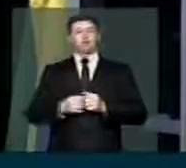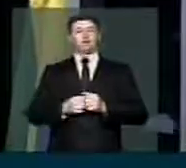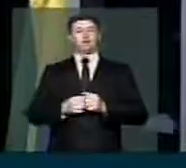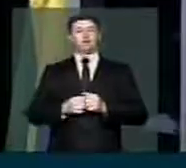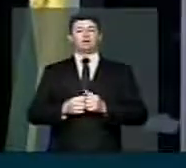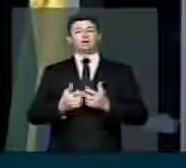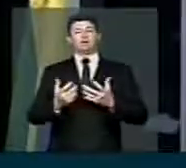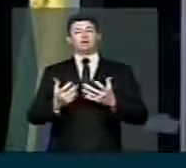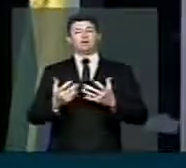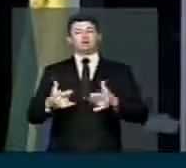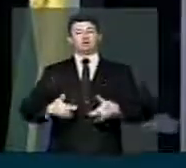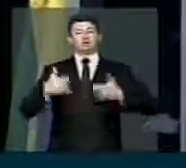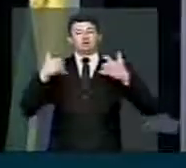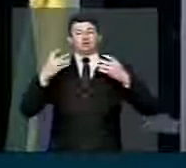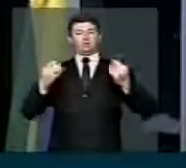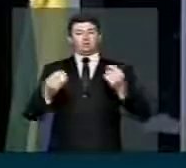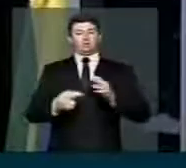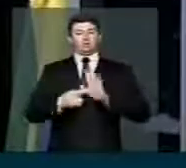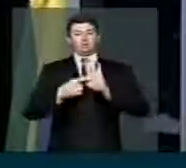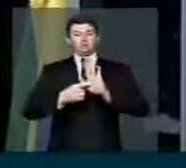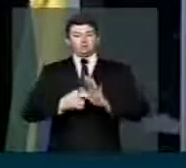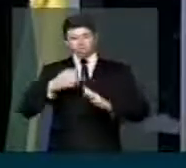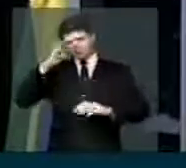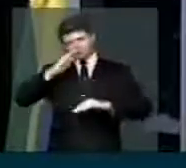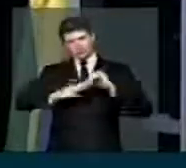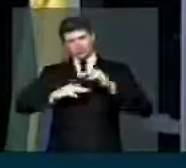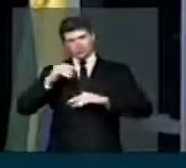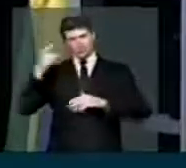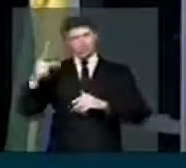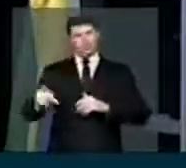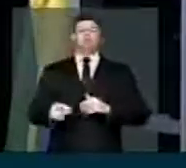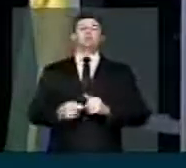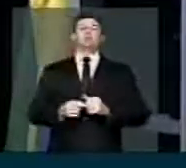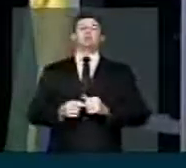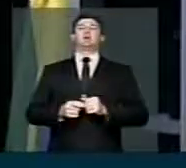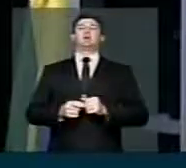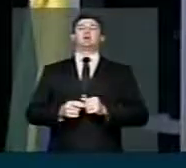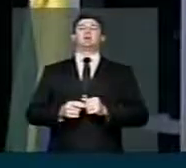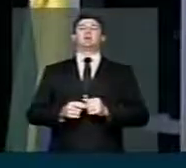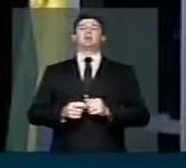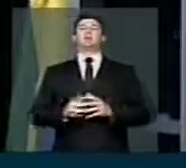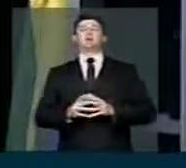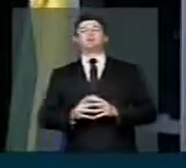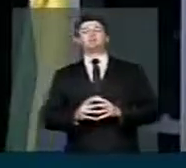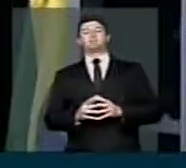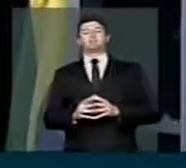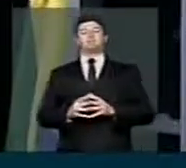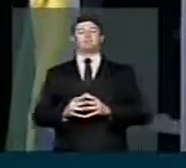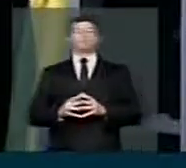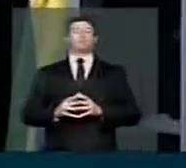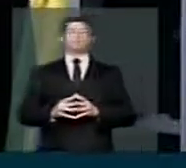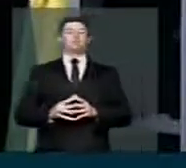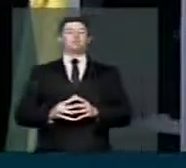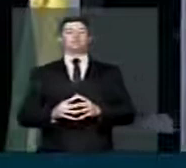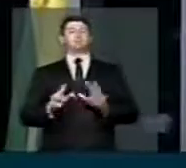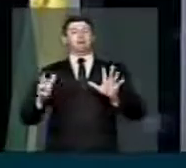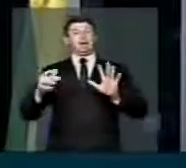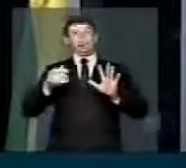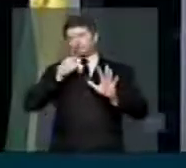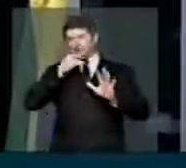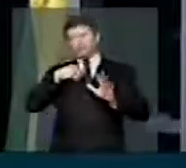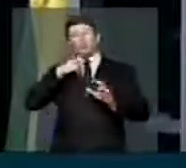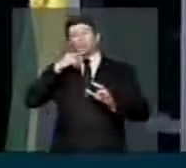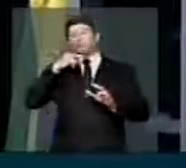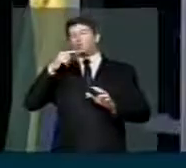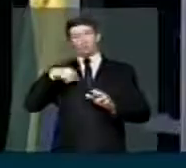tem muito honrado, mostrando a sua competência de discussão do setor de saúde. Infelizmente, senhor presidente, eu não tenho a mínima